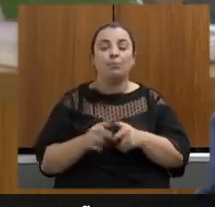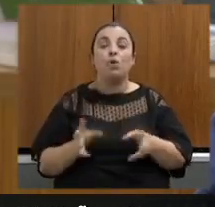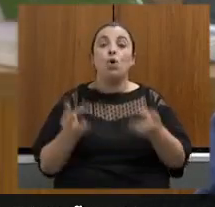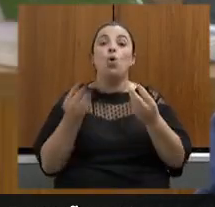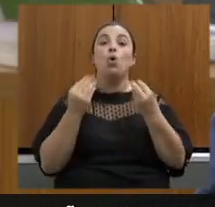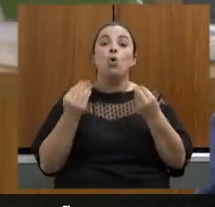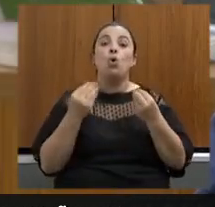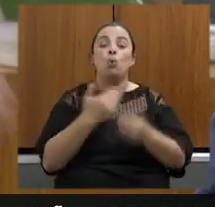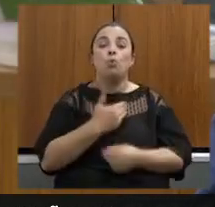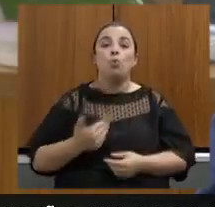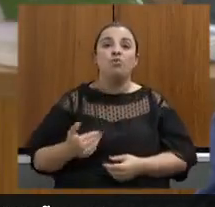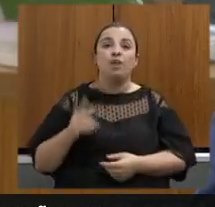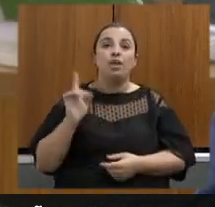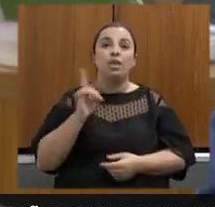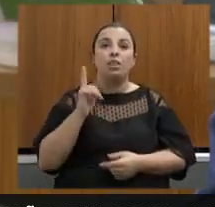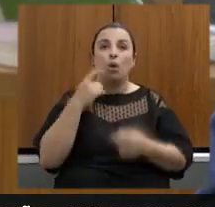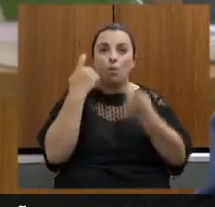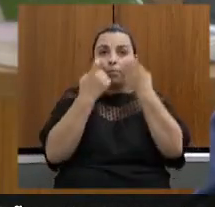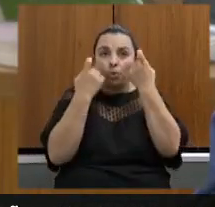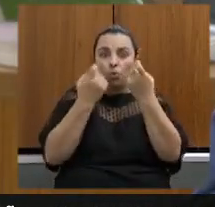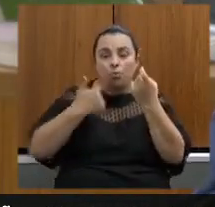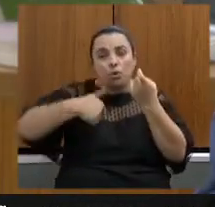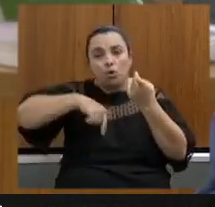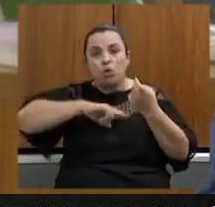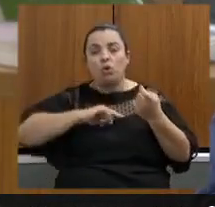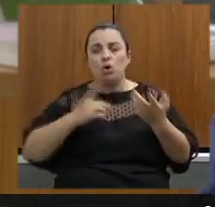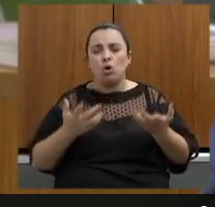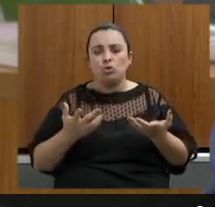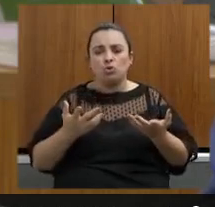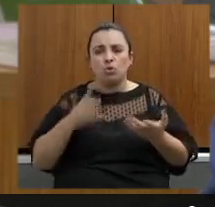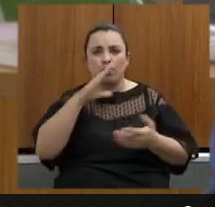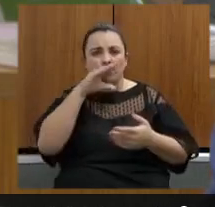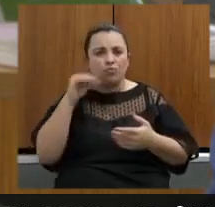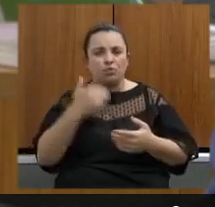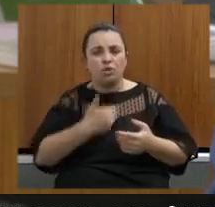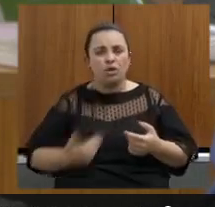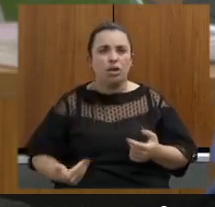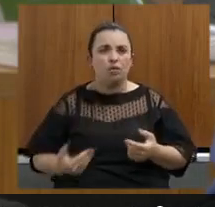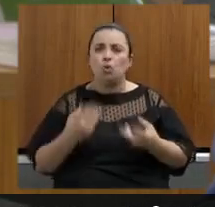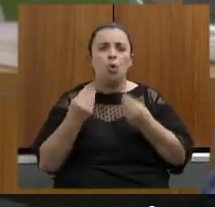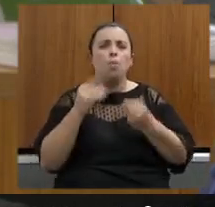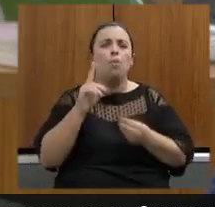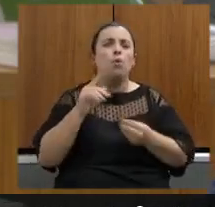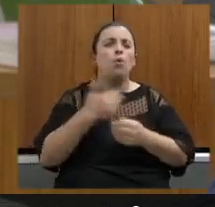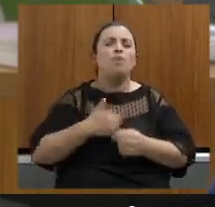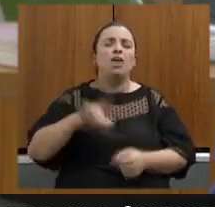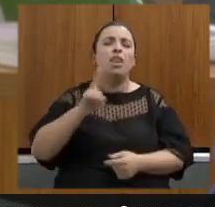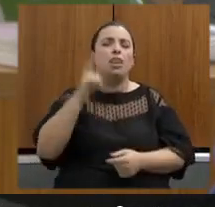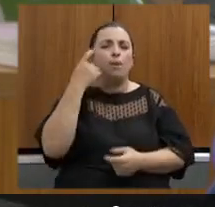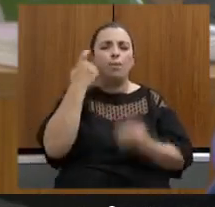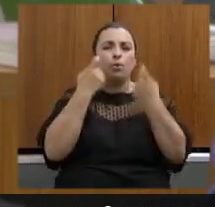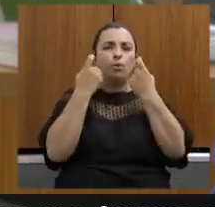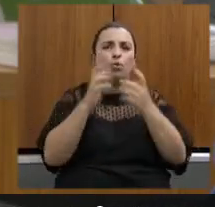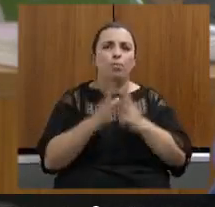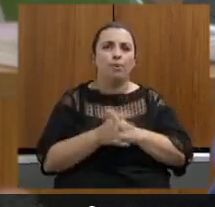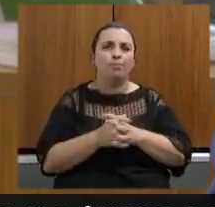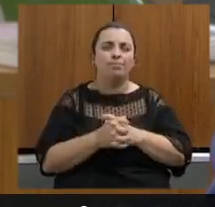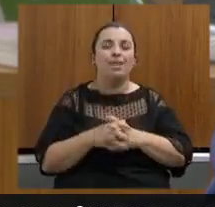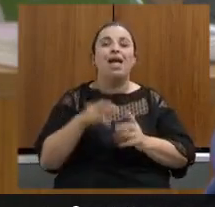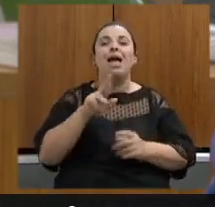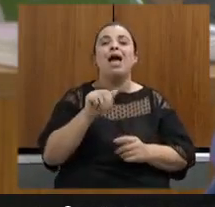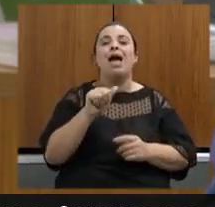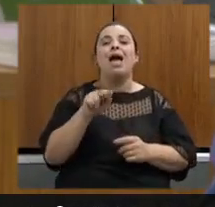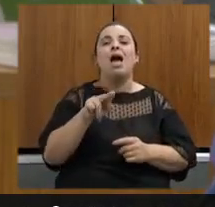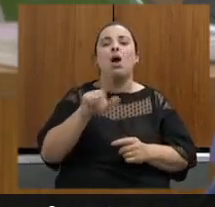que o governo não preocupa conosco virgem nossos Servidores Públicos como não preocupa Raul quero agradecer